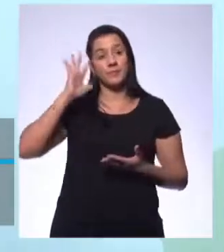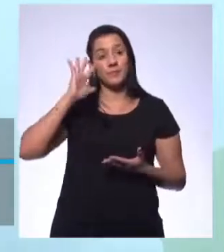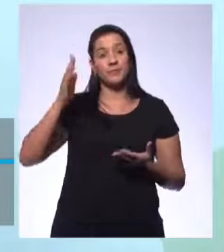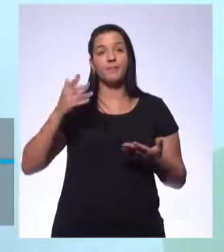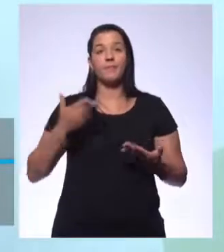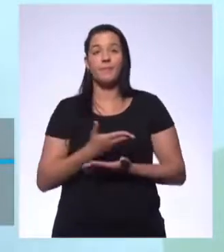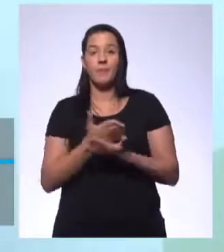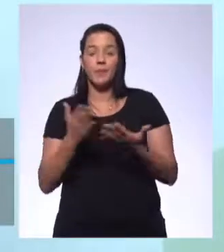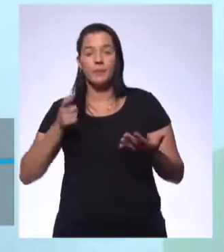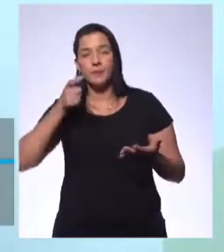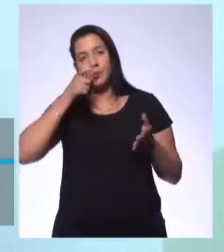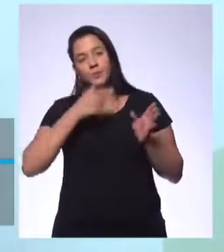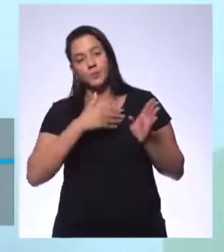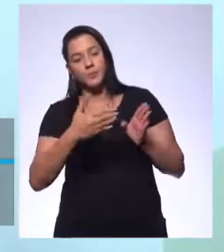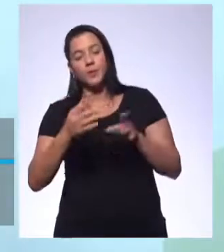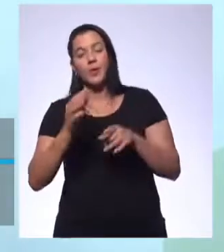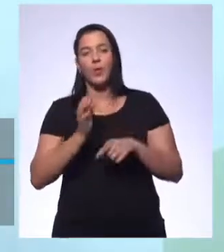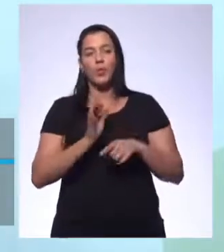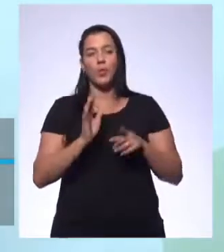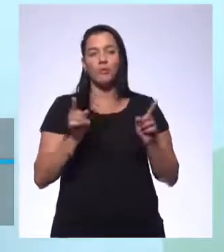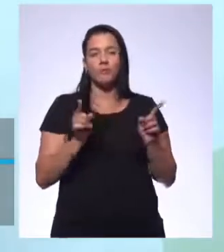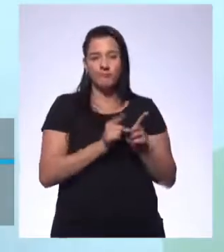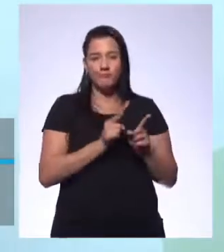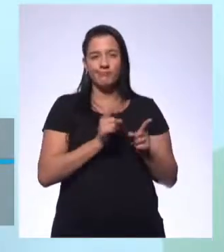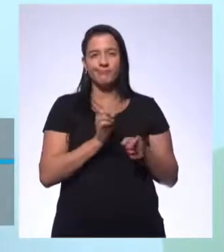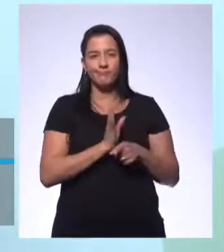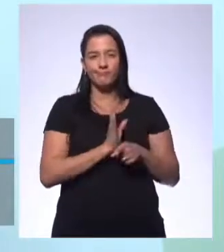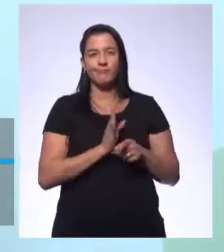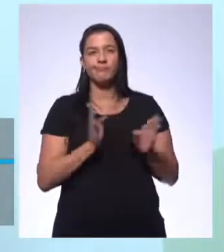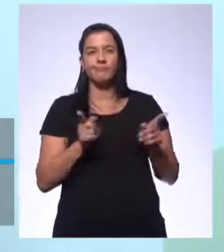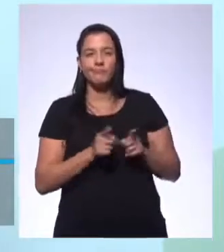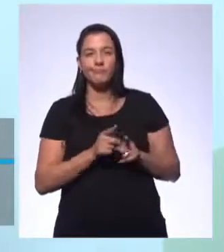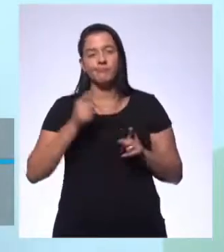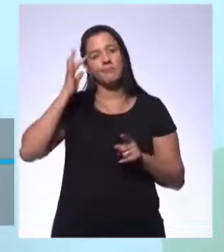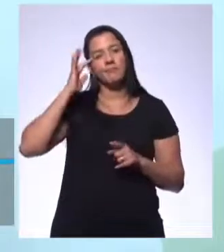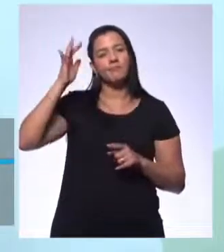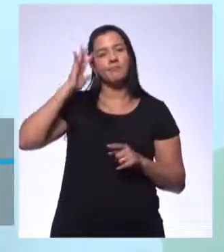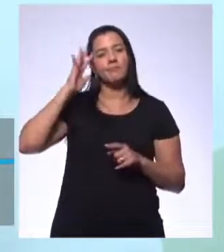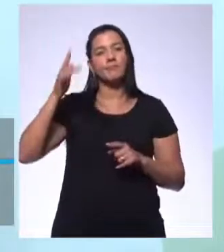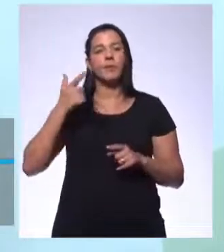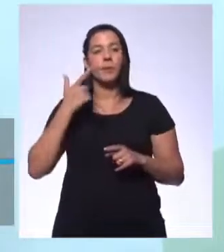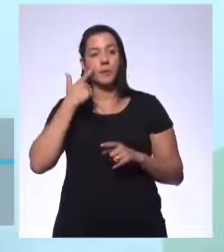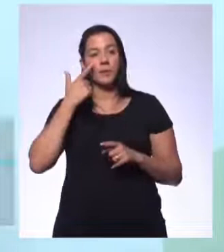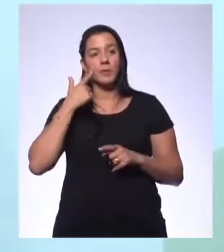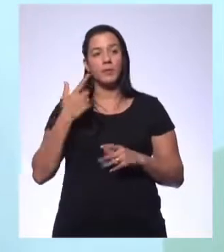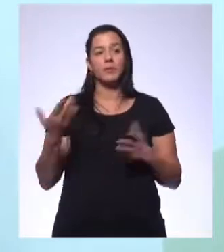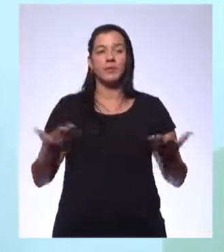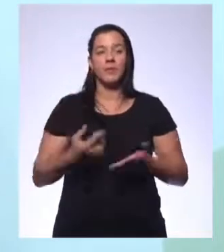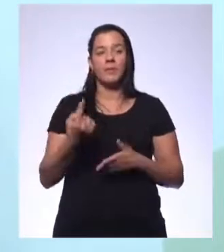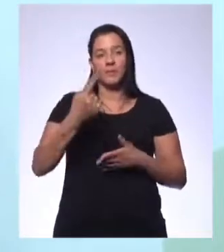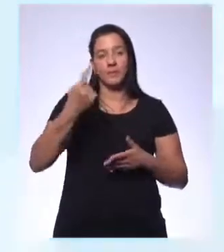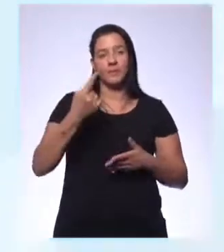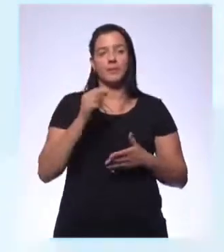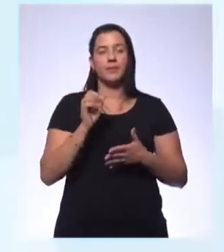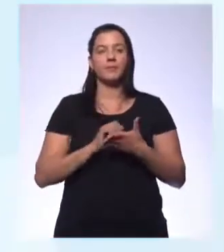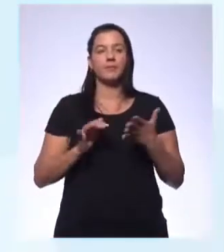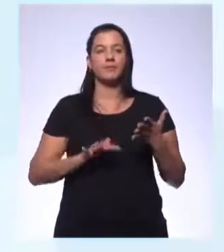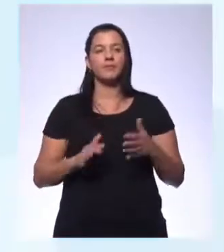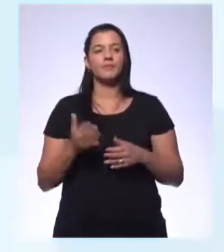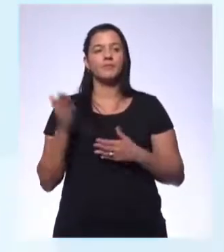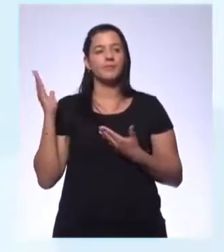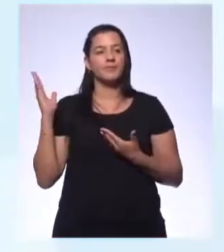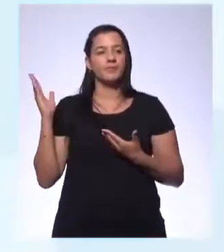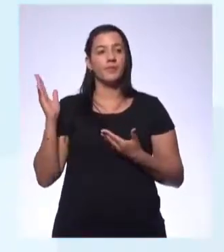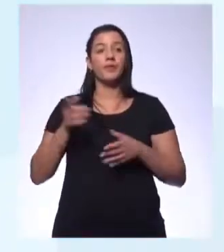assistiram aí o trailer e tal, e a gente vai começar a refletir essa coisa de trailer e filme. Vamos para a primeira questão de hoje, já a participação. Você